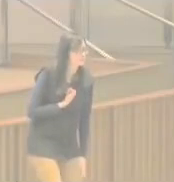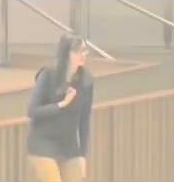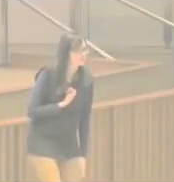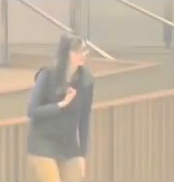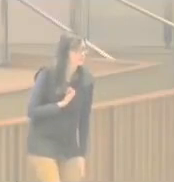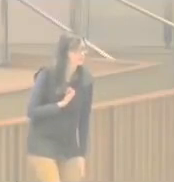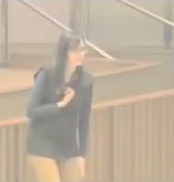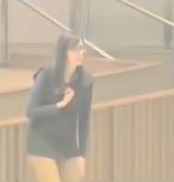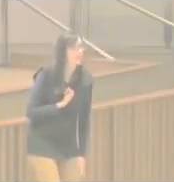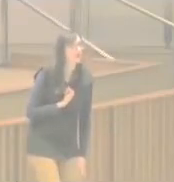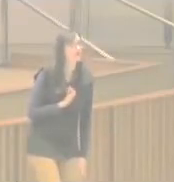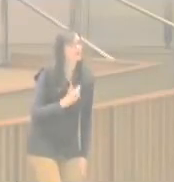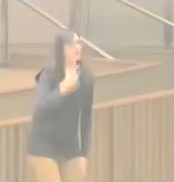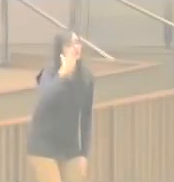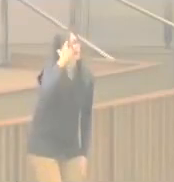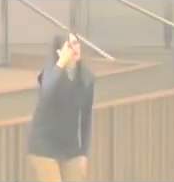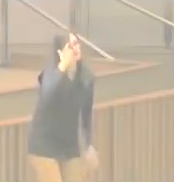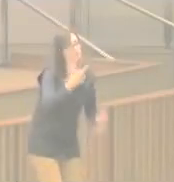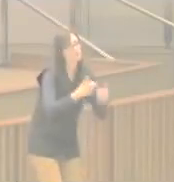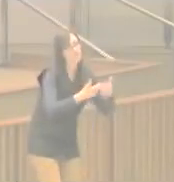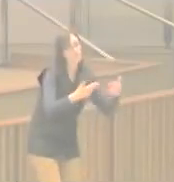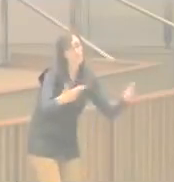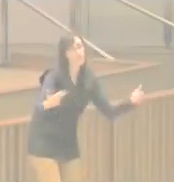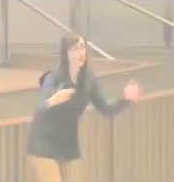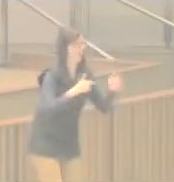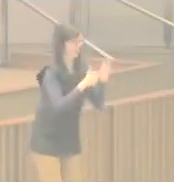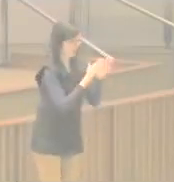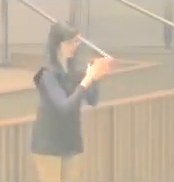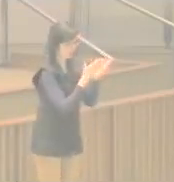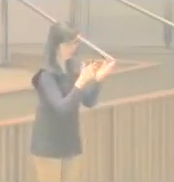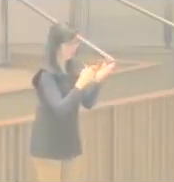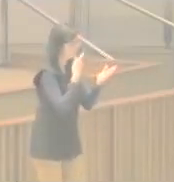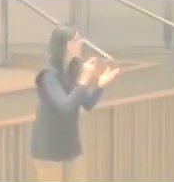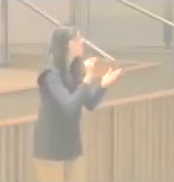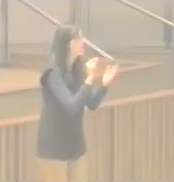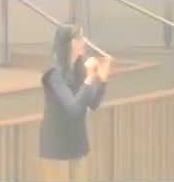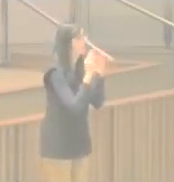E ele começa a pensar em tudo isso. E a Bíblia diz que ele orou.